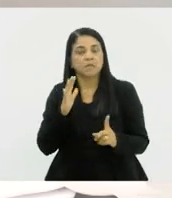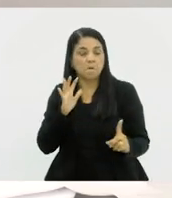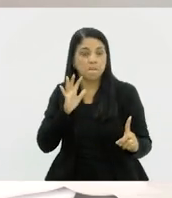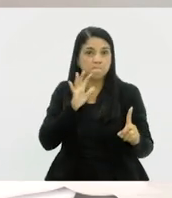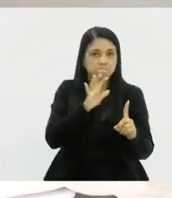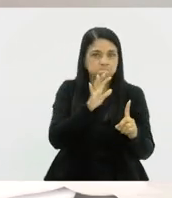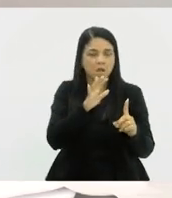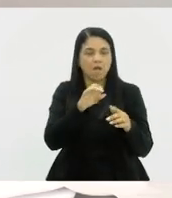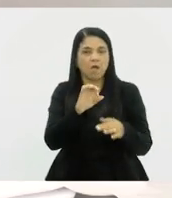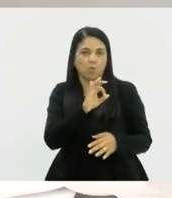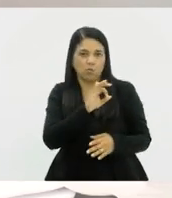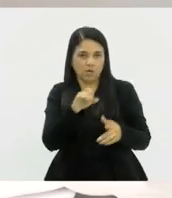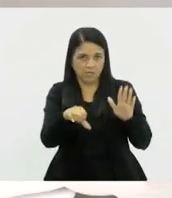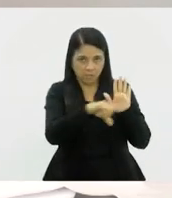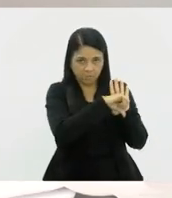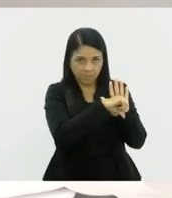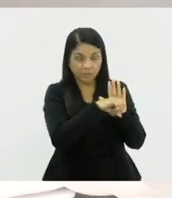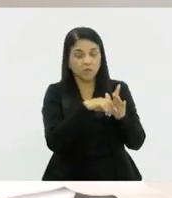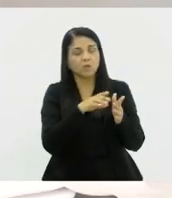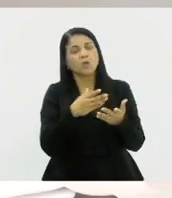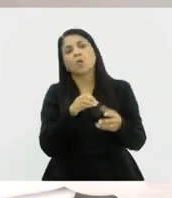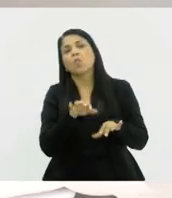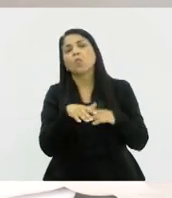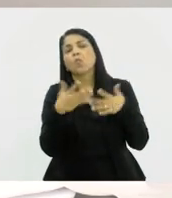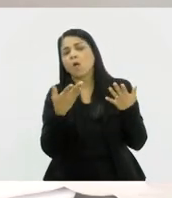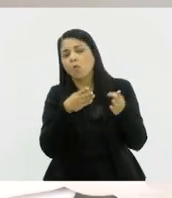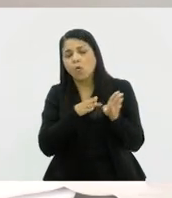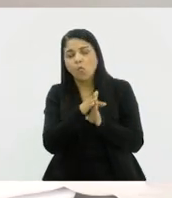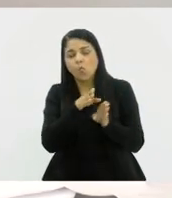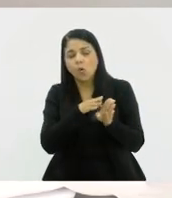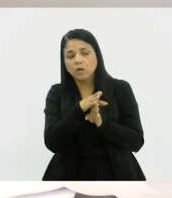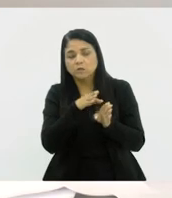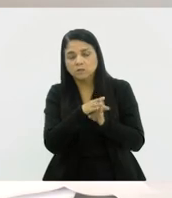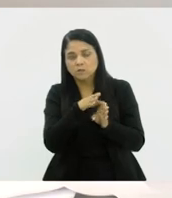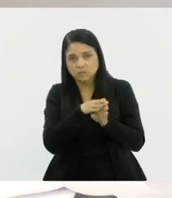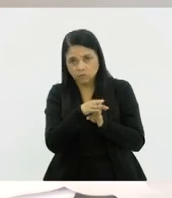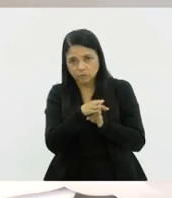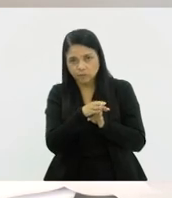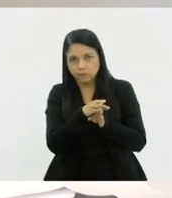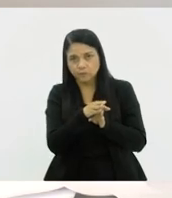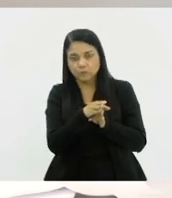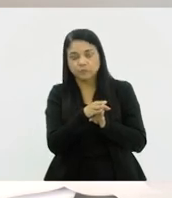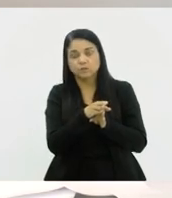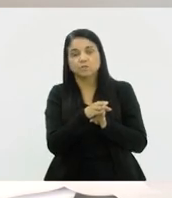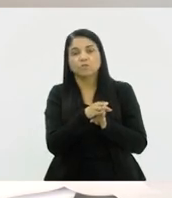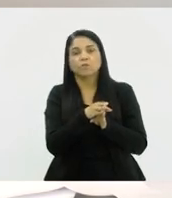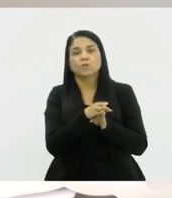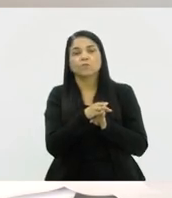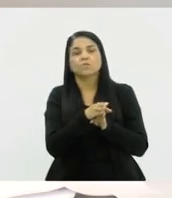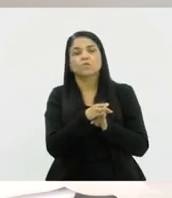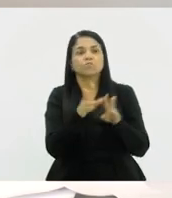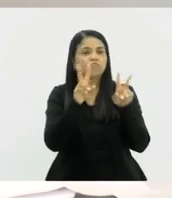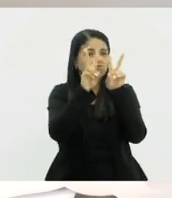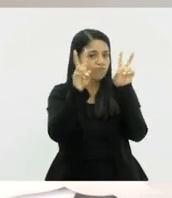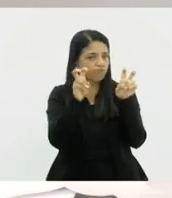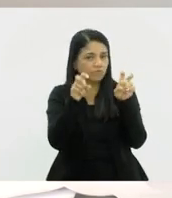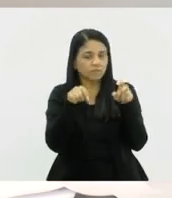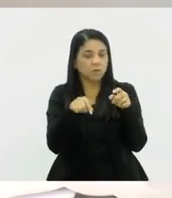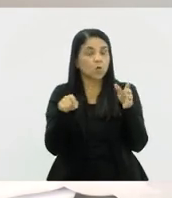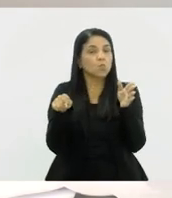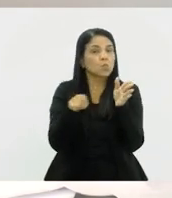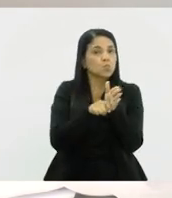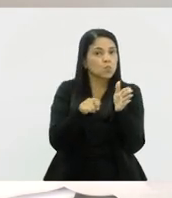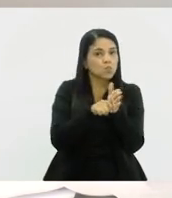qual é a orientação que o comando dá em relação a essa questão eh do usuário de droga